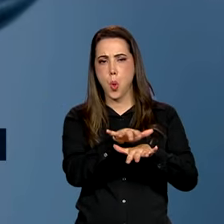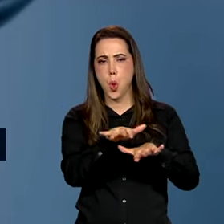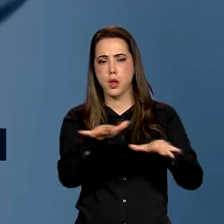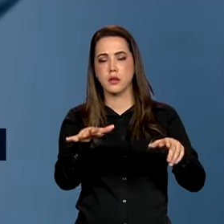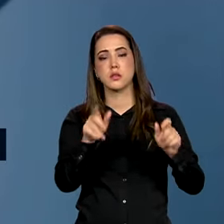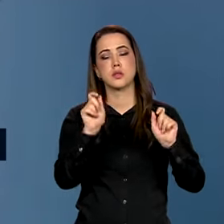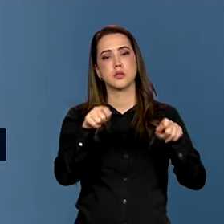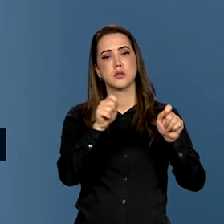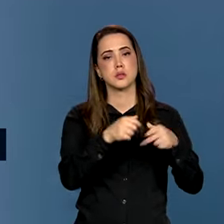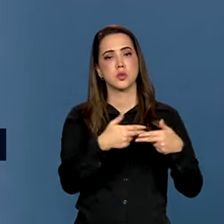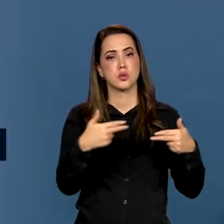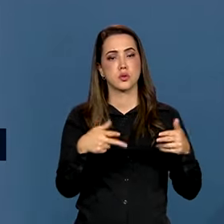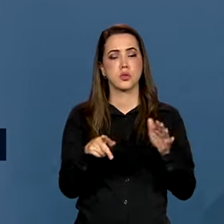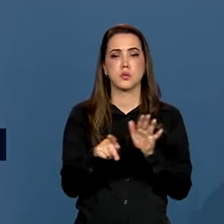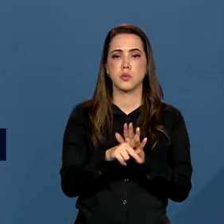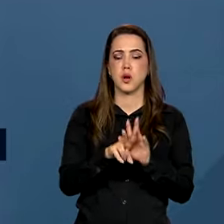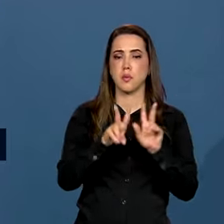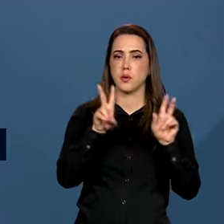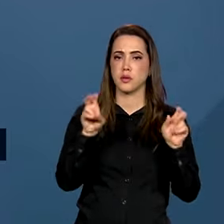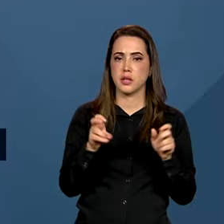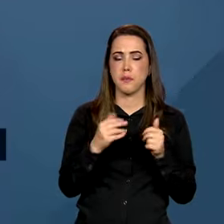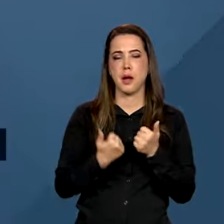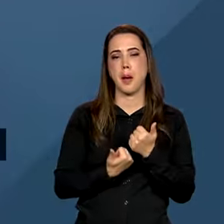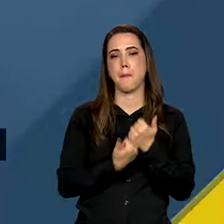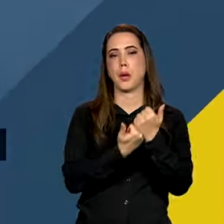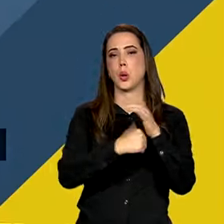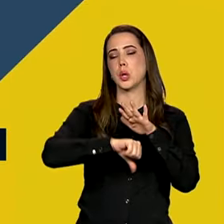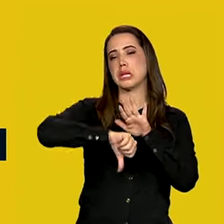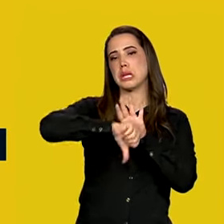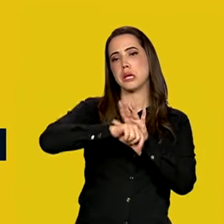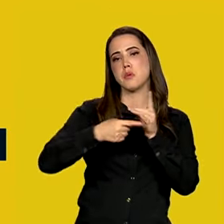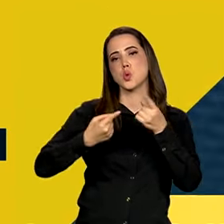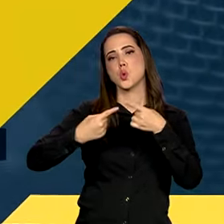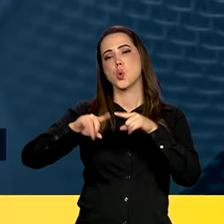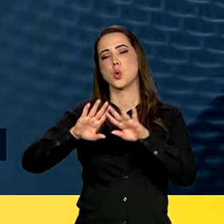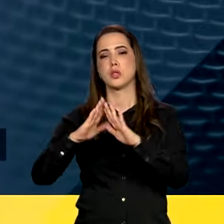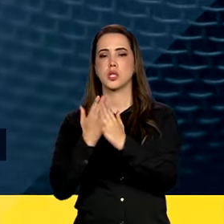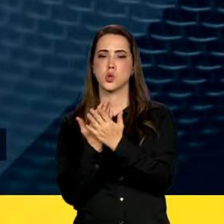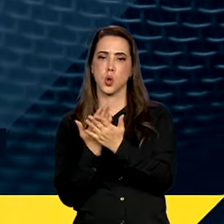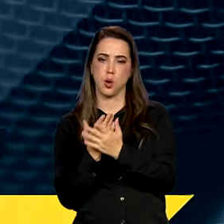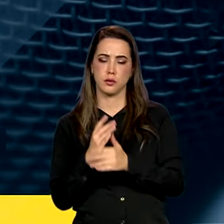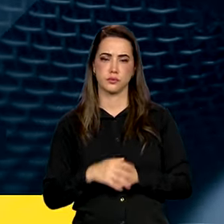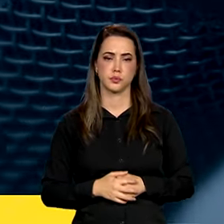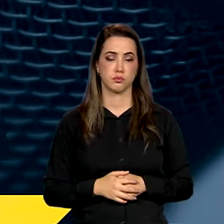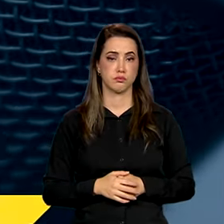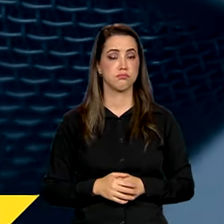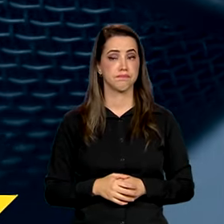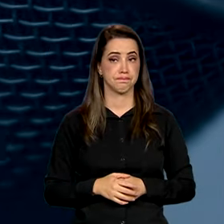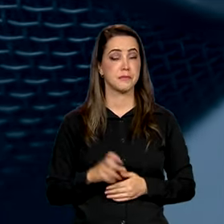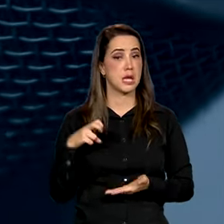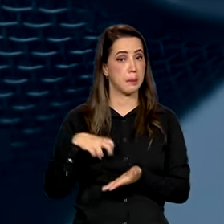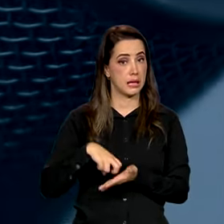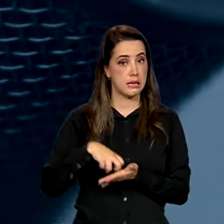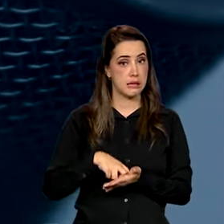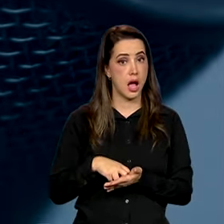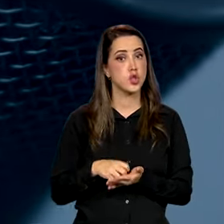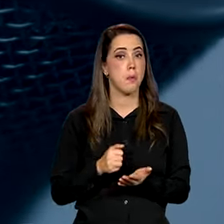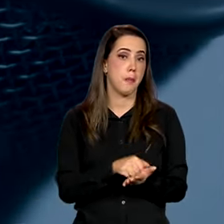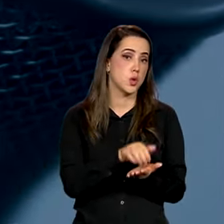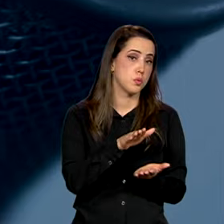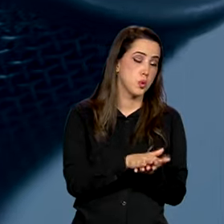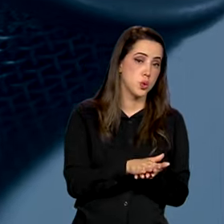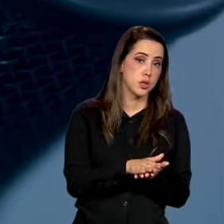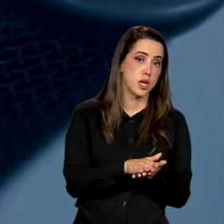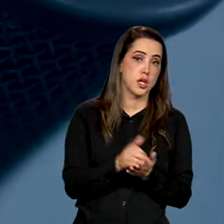propagadores de conteúdo com apologia a crimes contra escolas as sanções vão desde multas de até 12 milhões